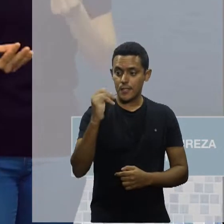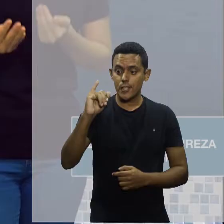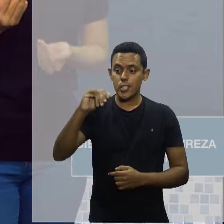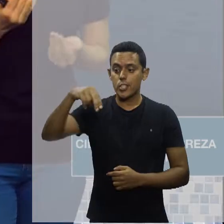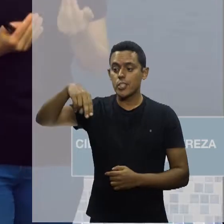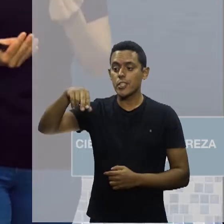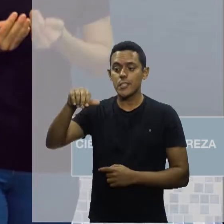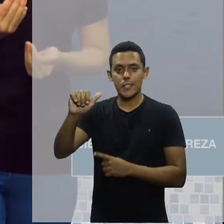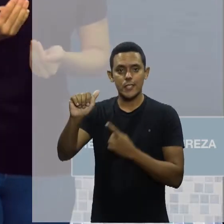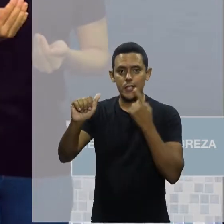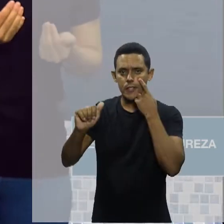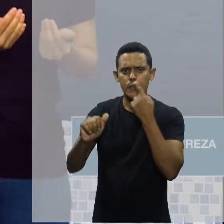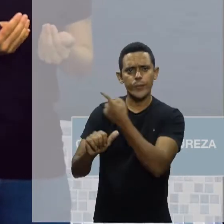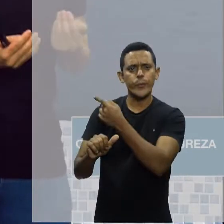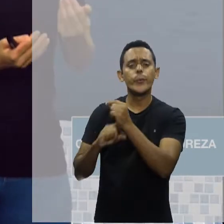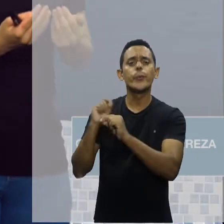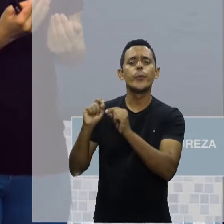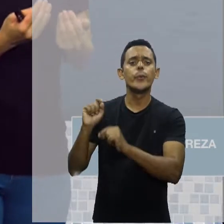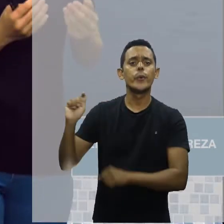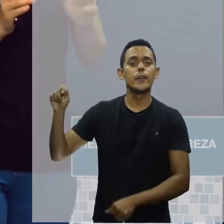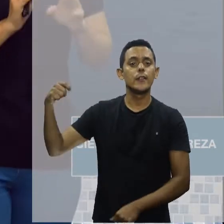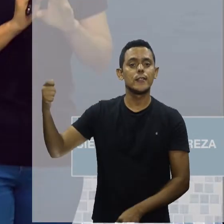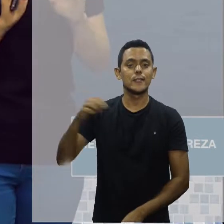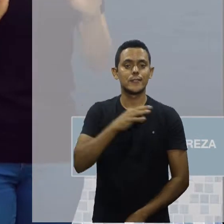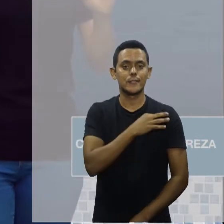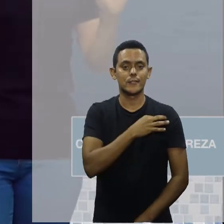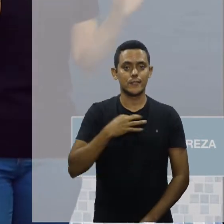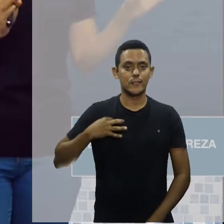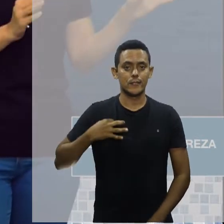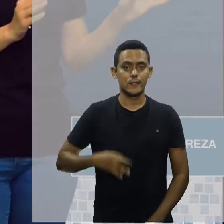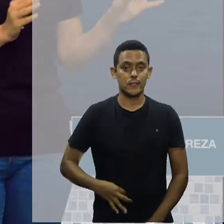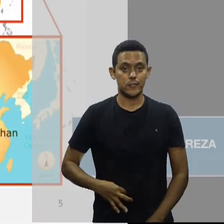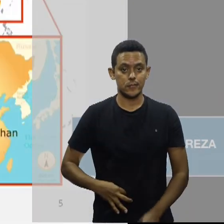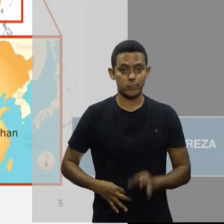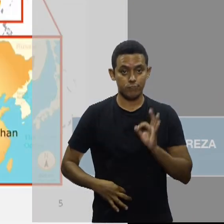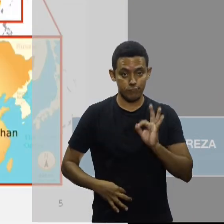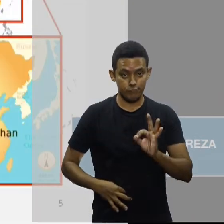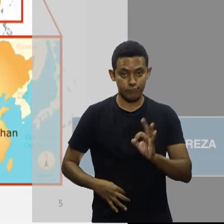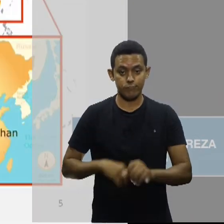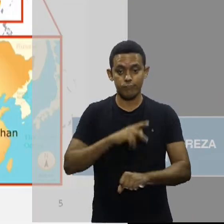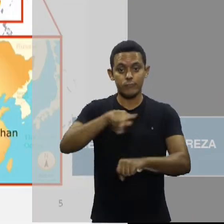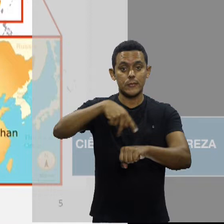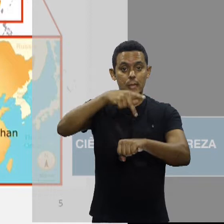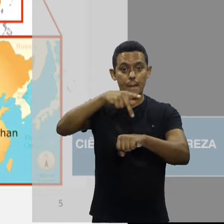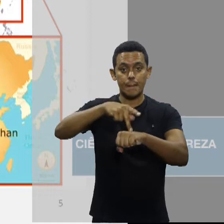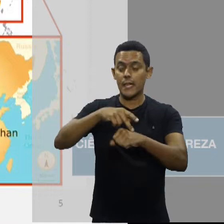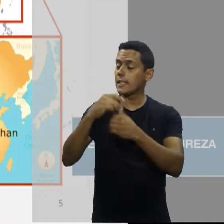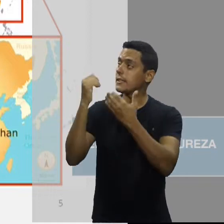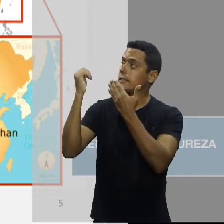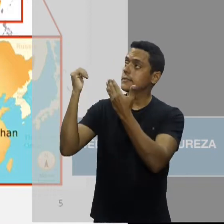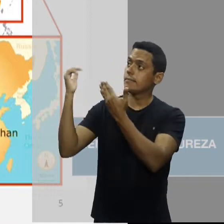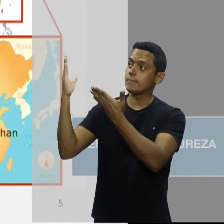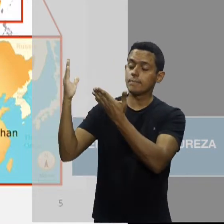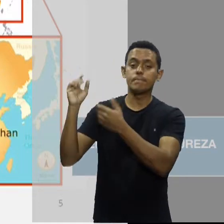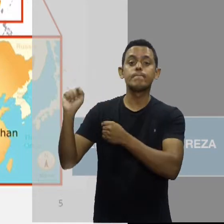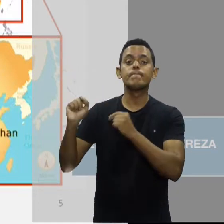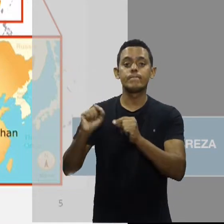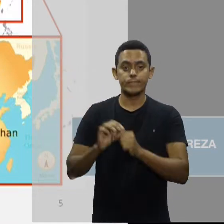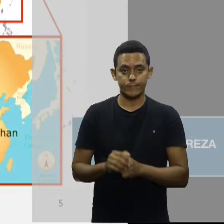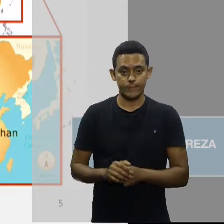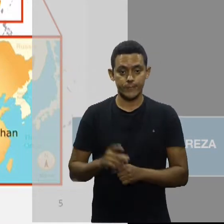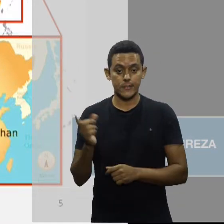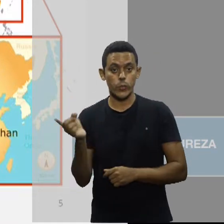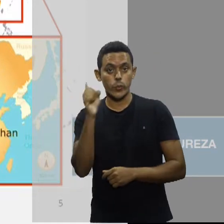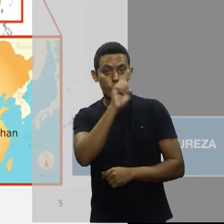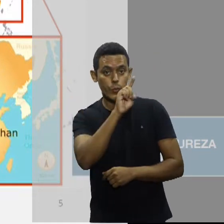volta um pouquinho no tempo. Nesse slide, a gente traz o mapa mundo, com destaque para o Brasil, que está pintado em